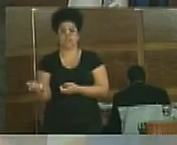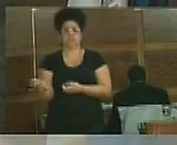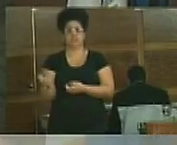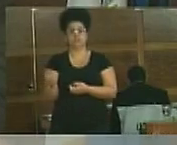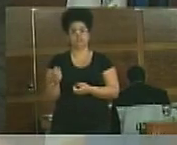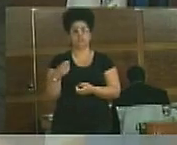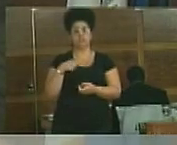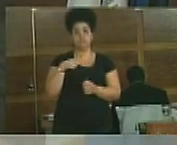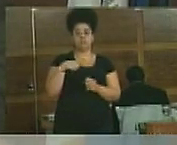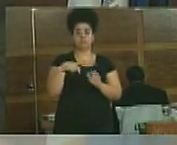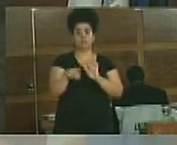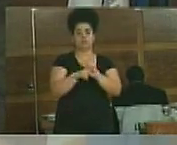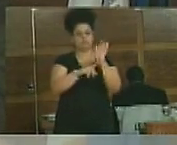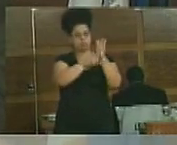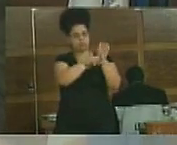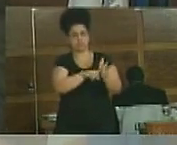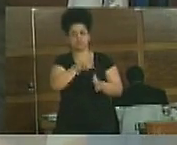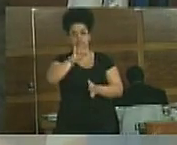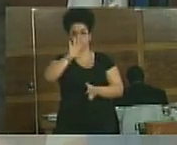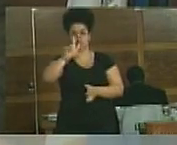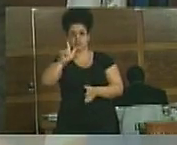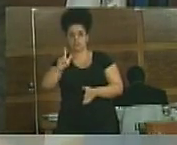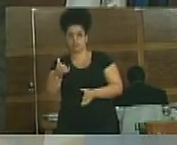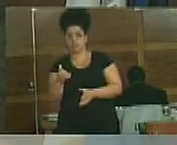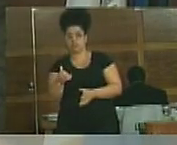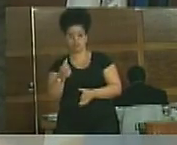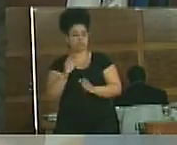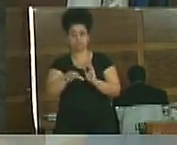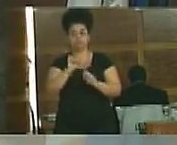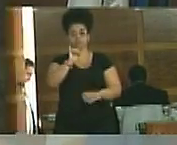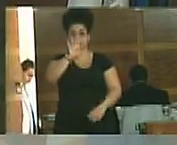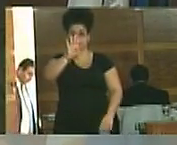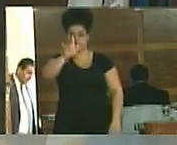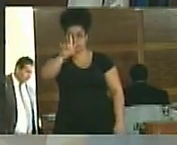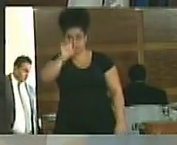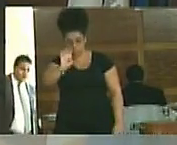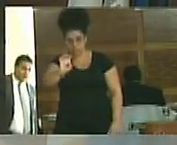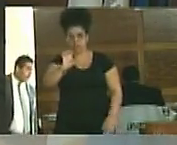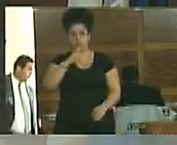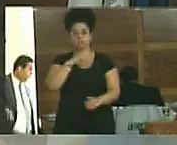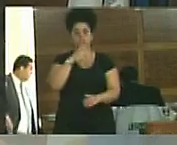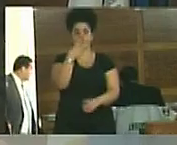números oficiais. 32 brasileiros se matam por dia, em média,